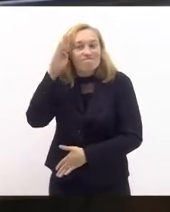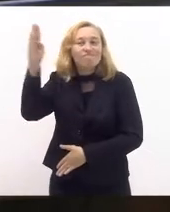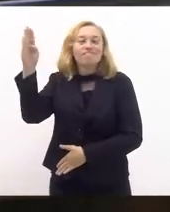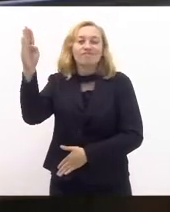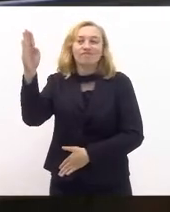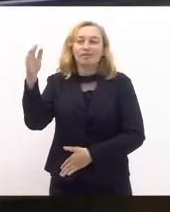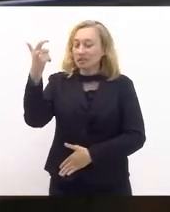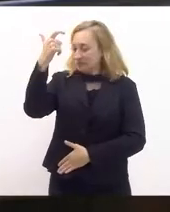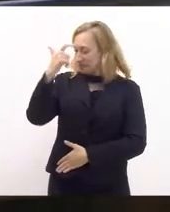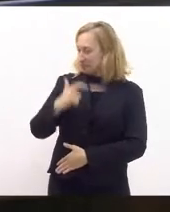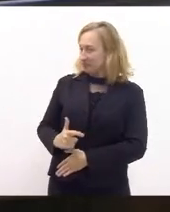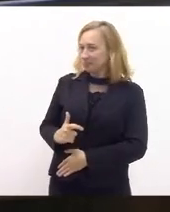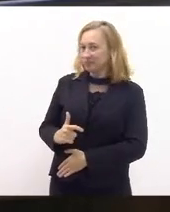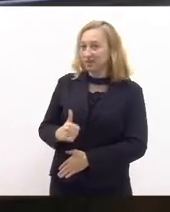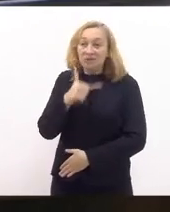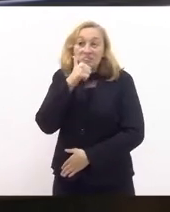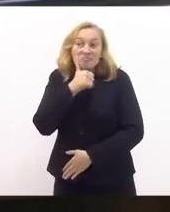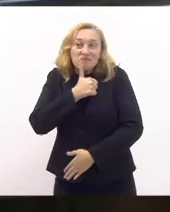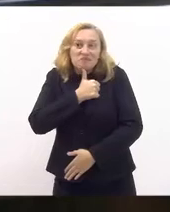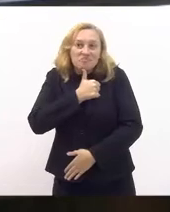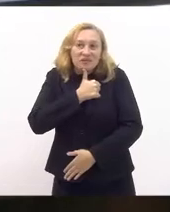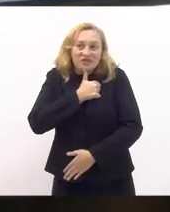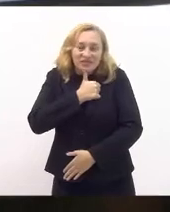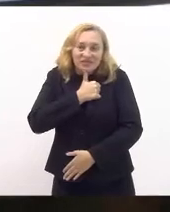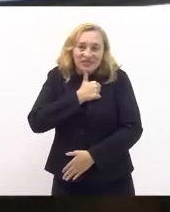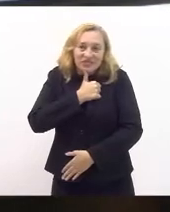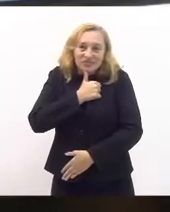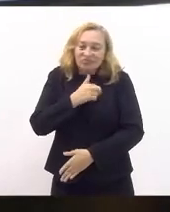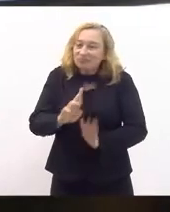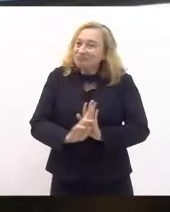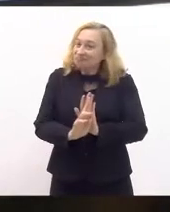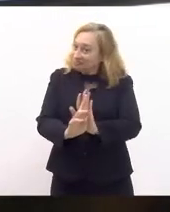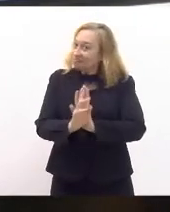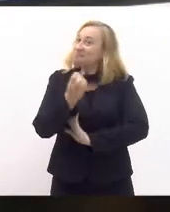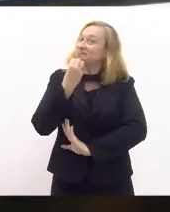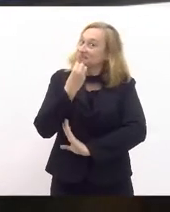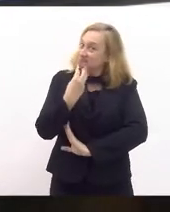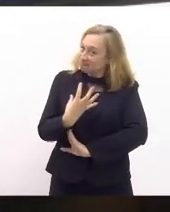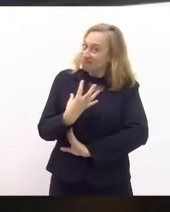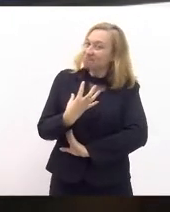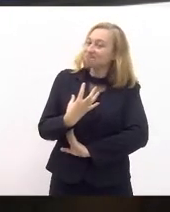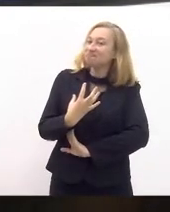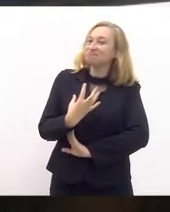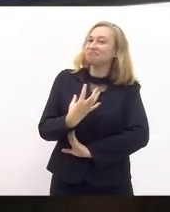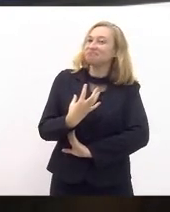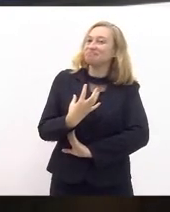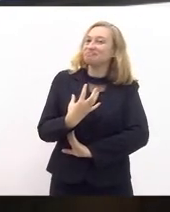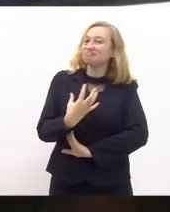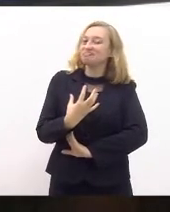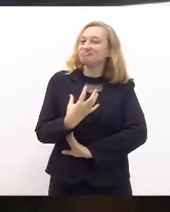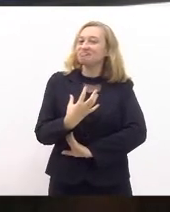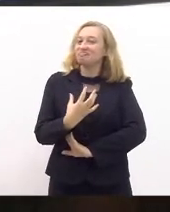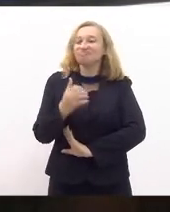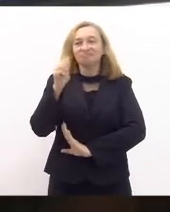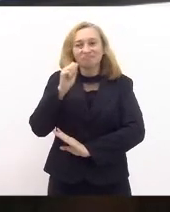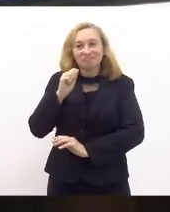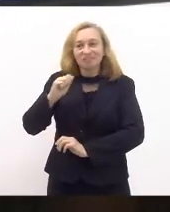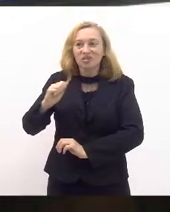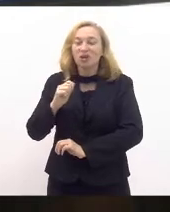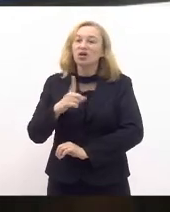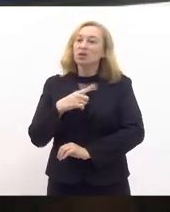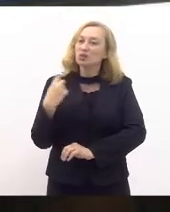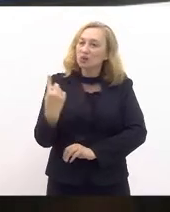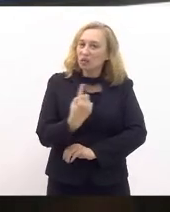ser do sexo feminino e representar bem o assessoramento que todas